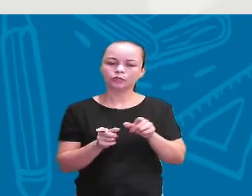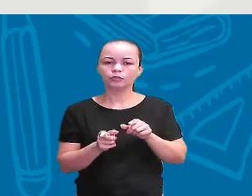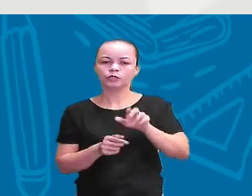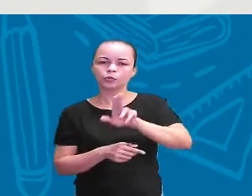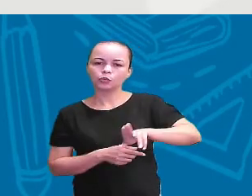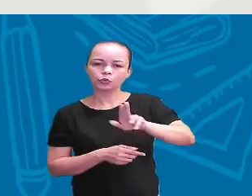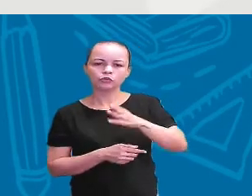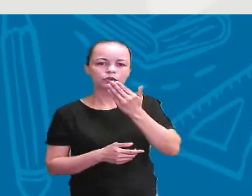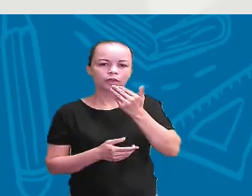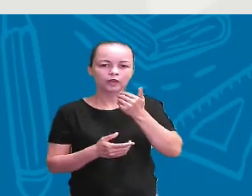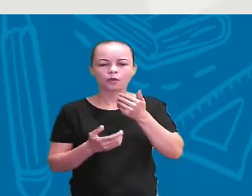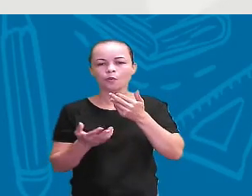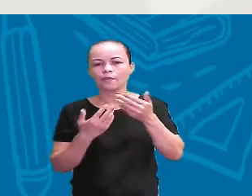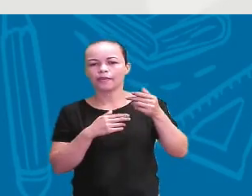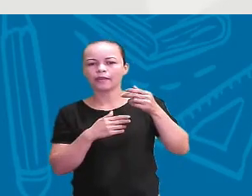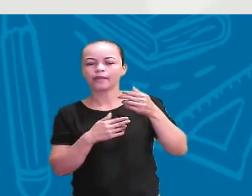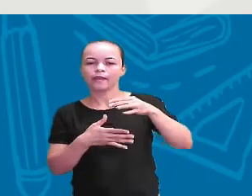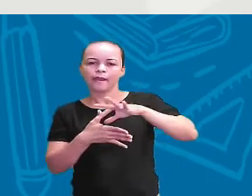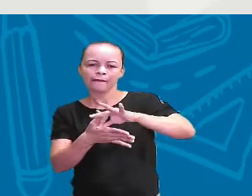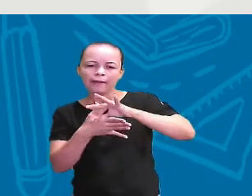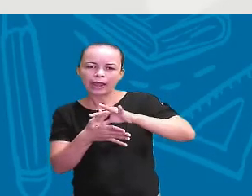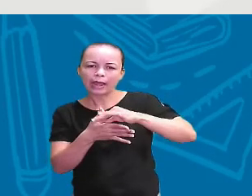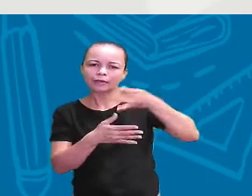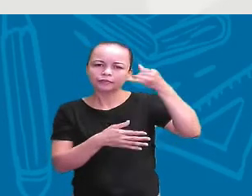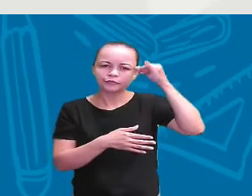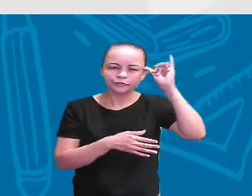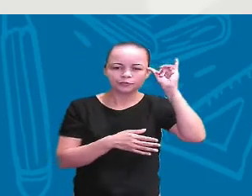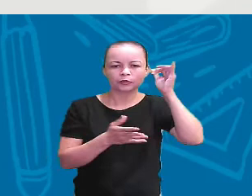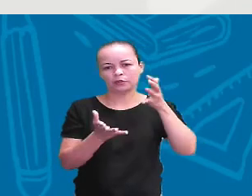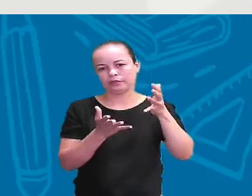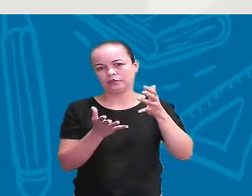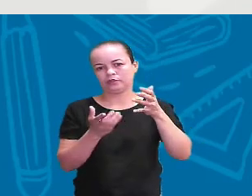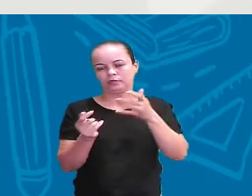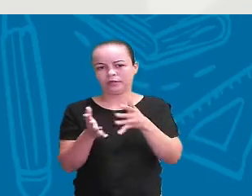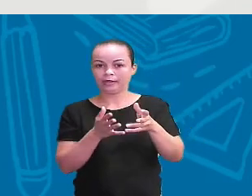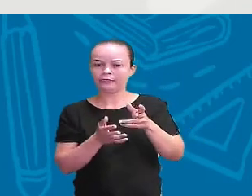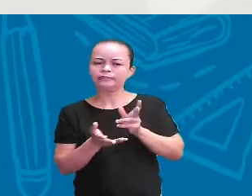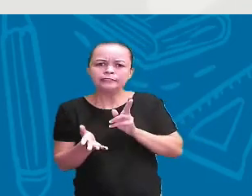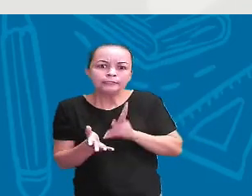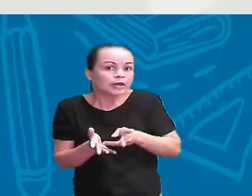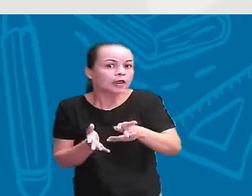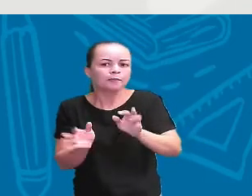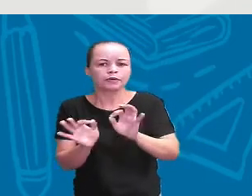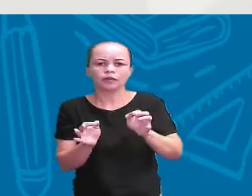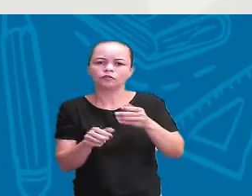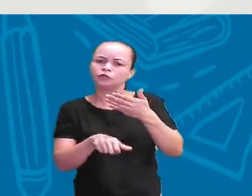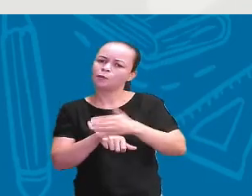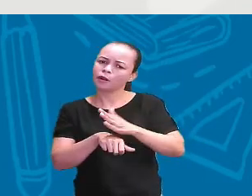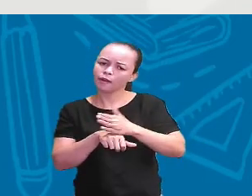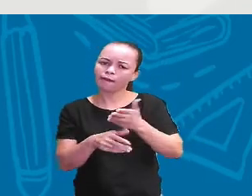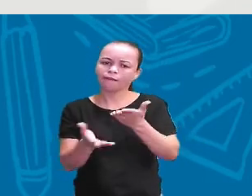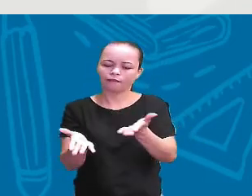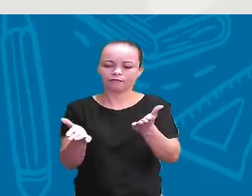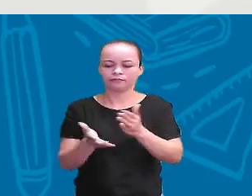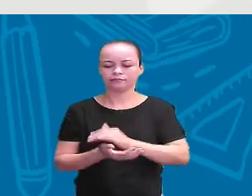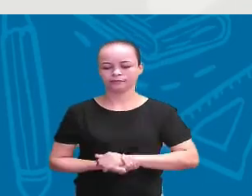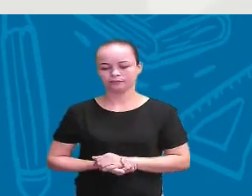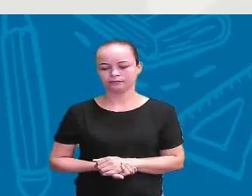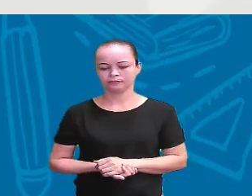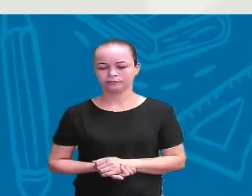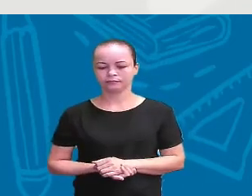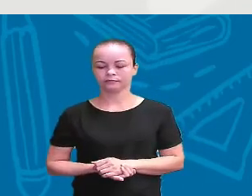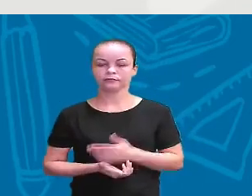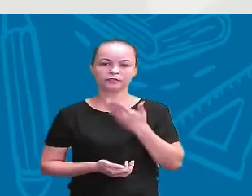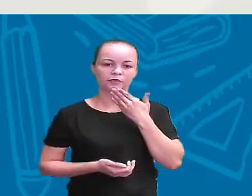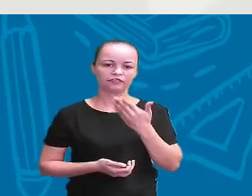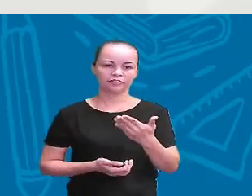vamos tentar comer menos carne. Não é que você vai deixar, não, pessoal, mas são práticas sustentáveis. Preferência